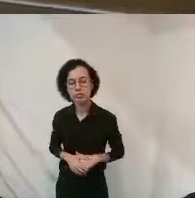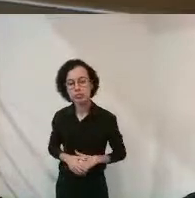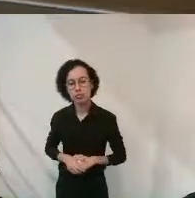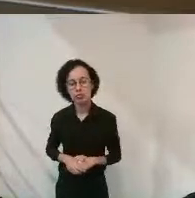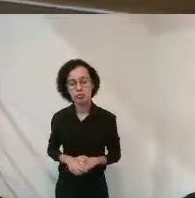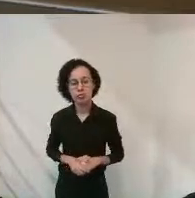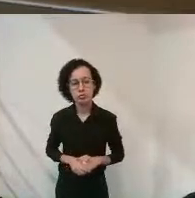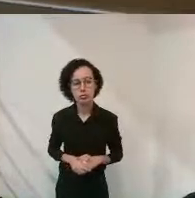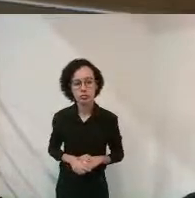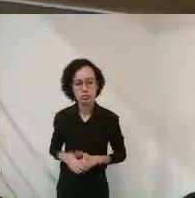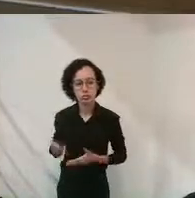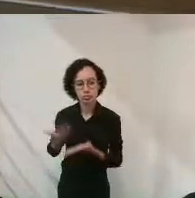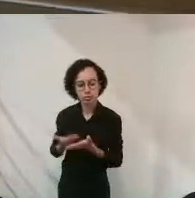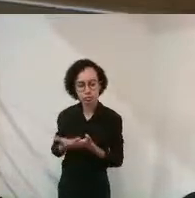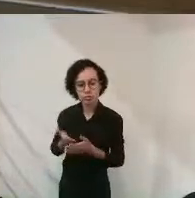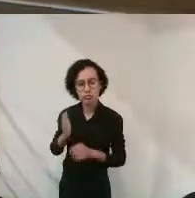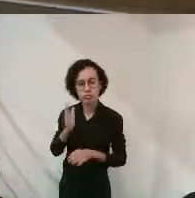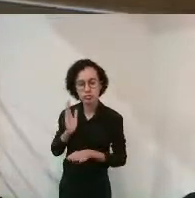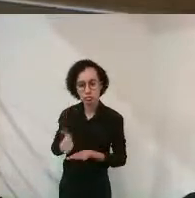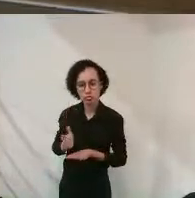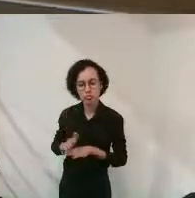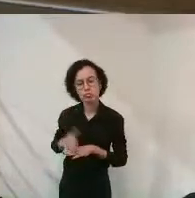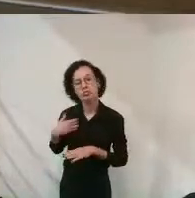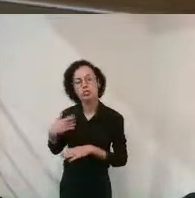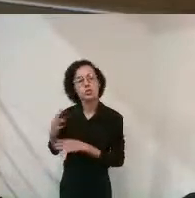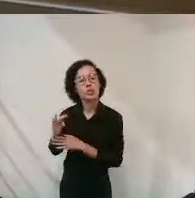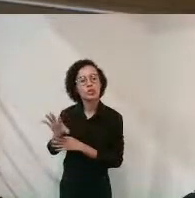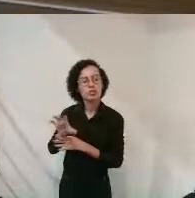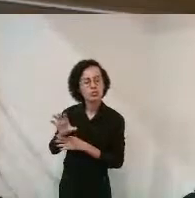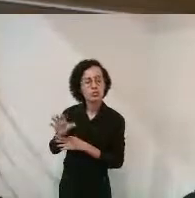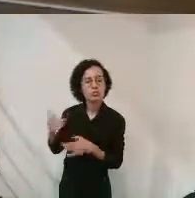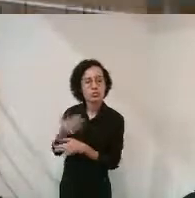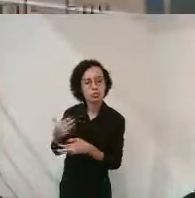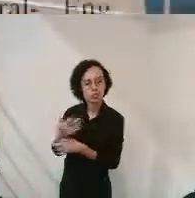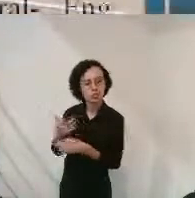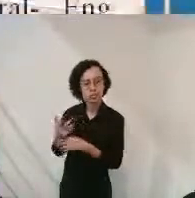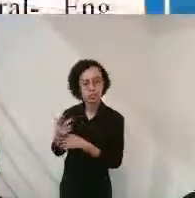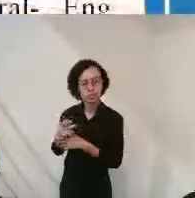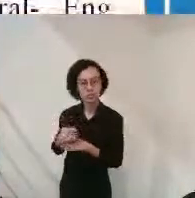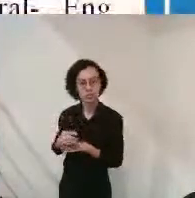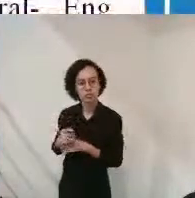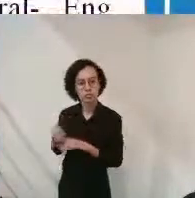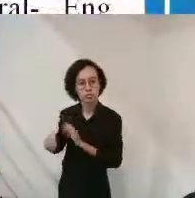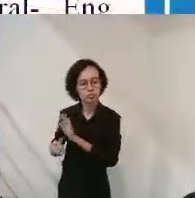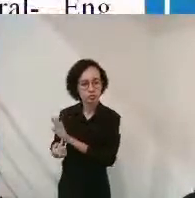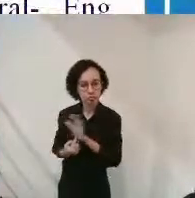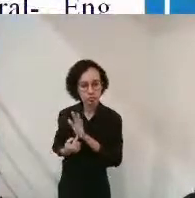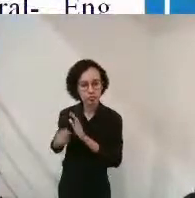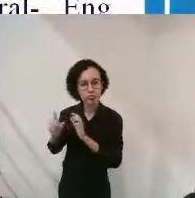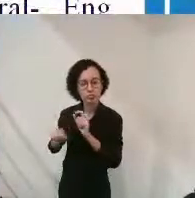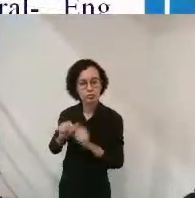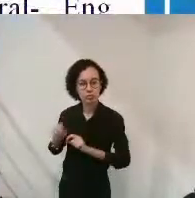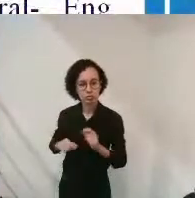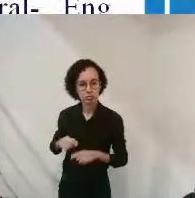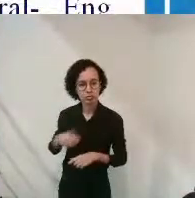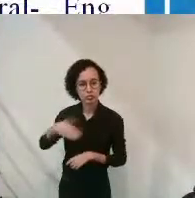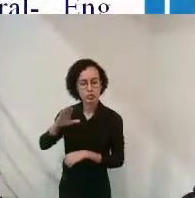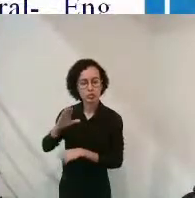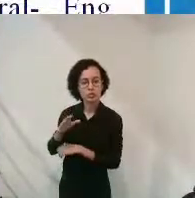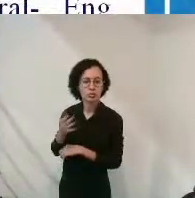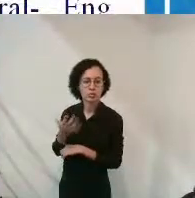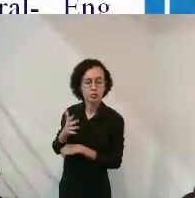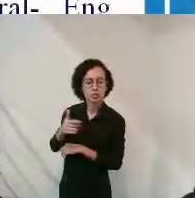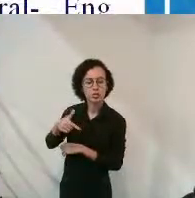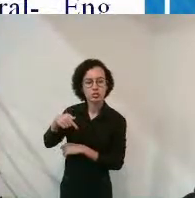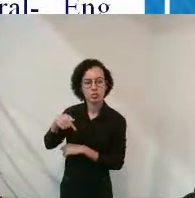O estudo já de Cametá, que é uma cidade polo do próprio município, indica que, no máximo, seriam 7.